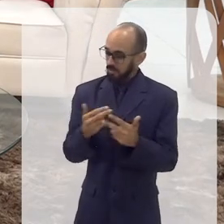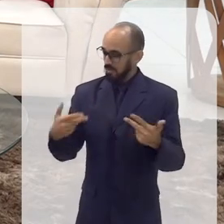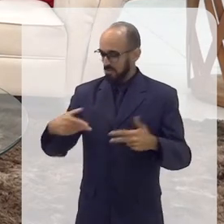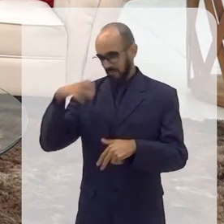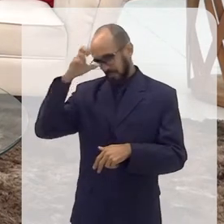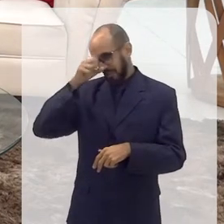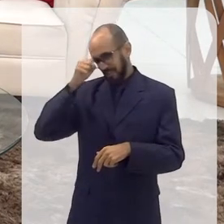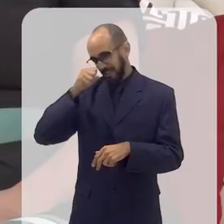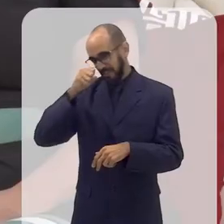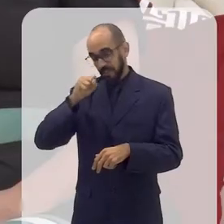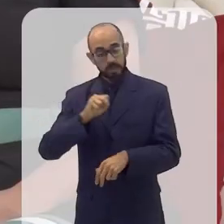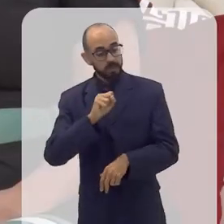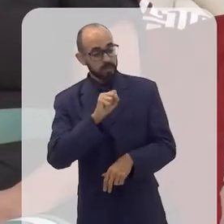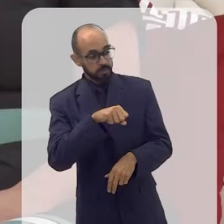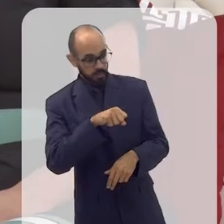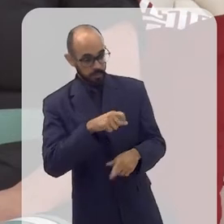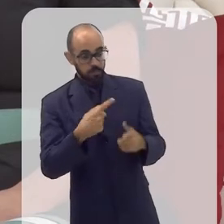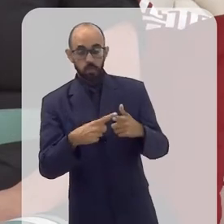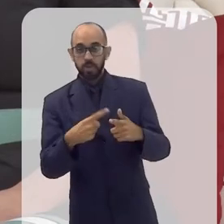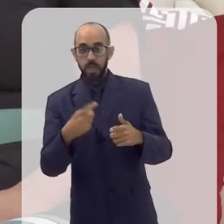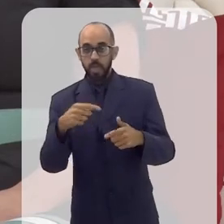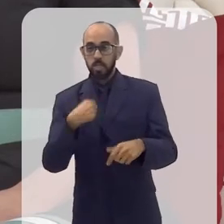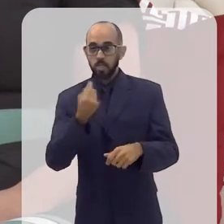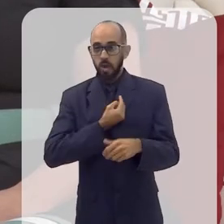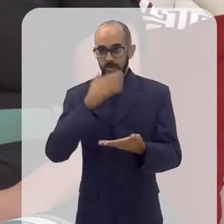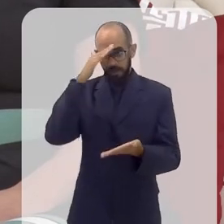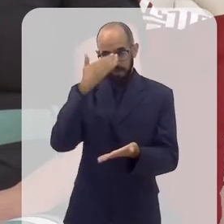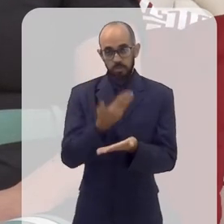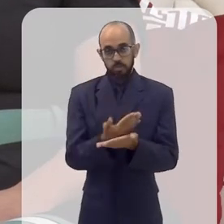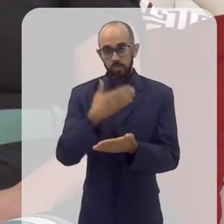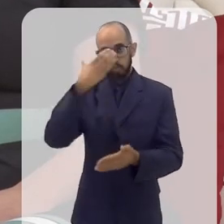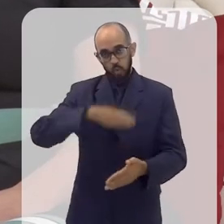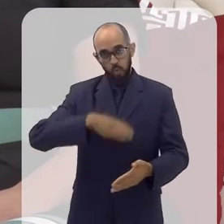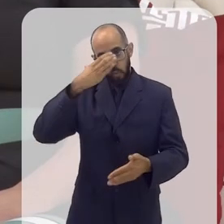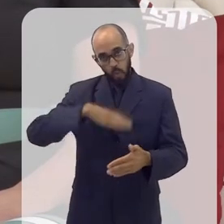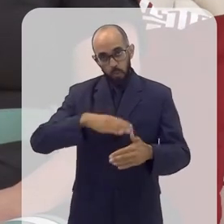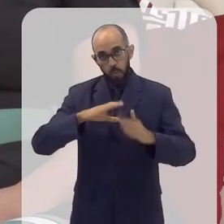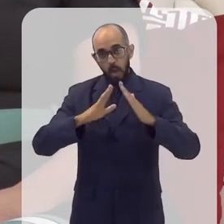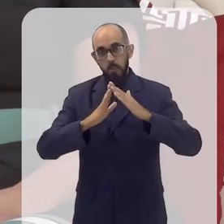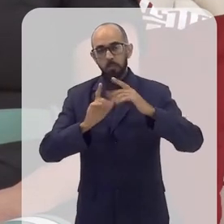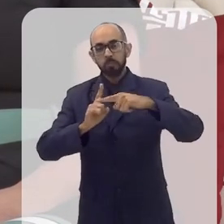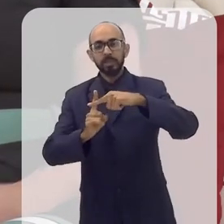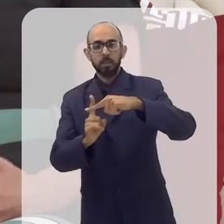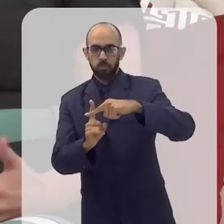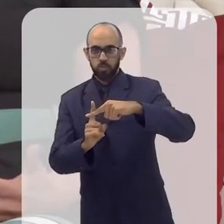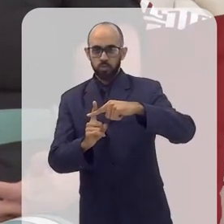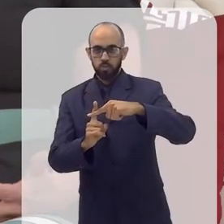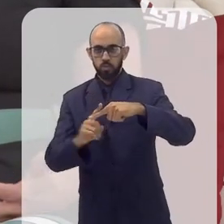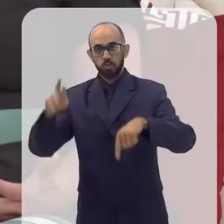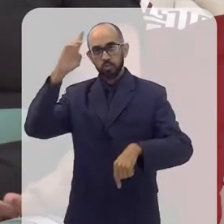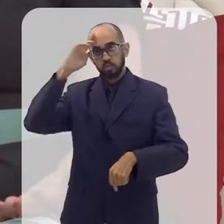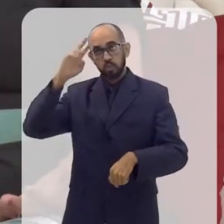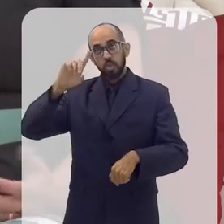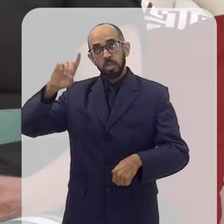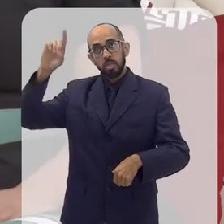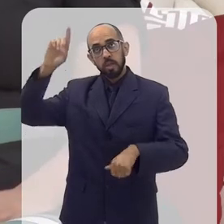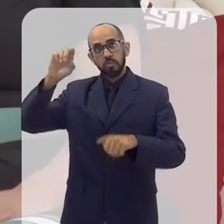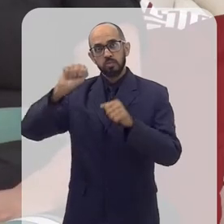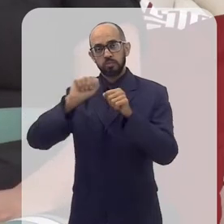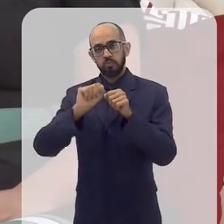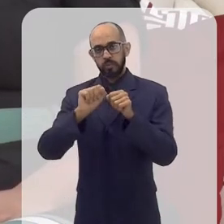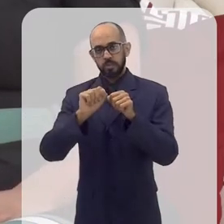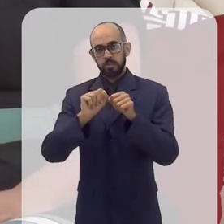vai aprendendo, né? Nós acreditamos que o nosso corpo é um templo. E o Senhor o